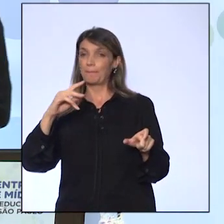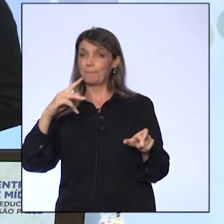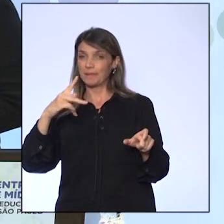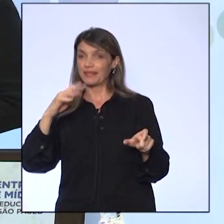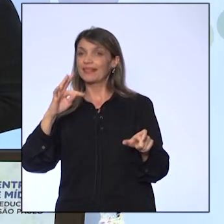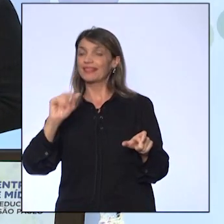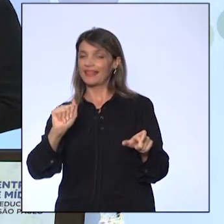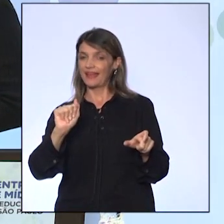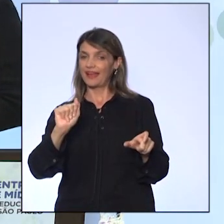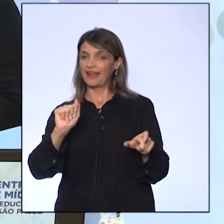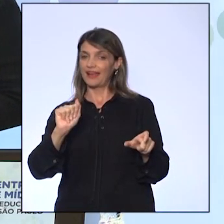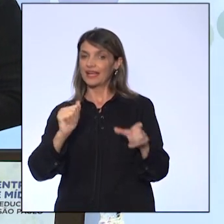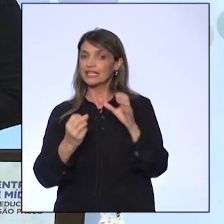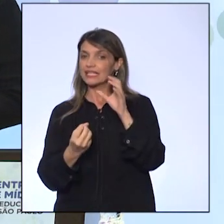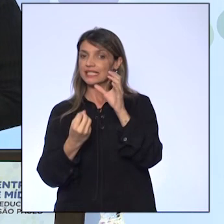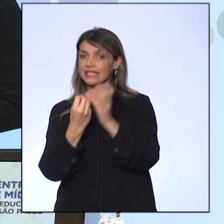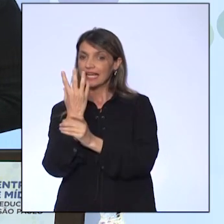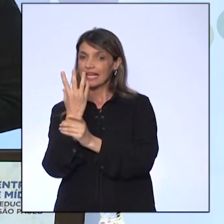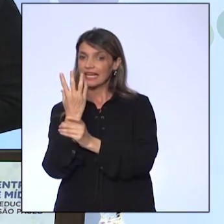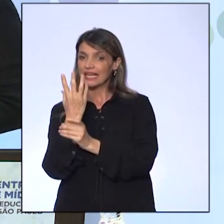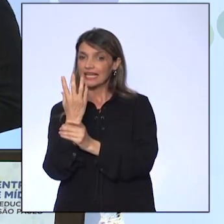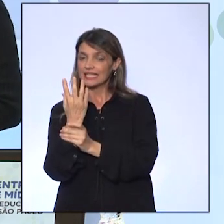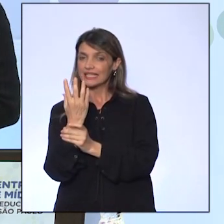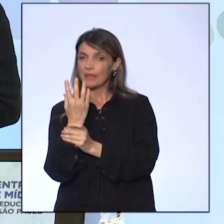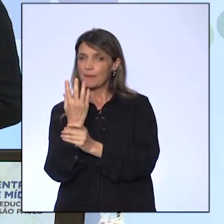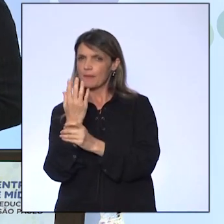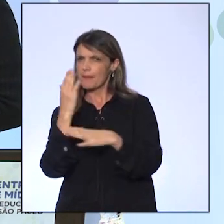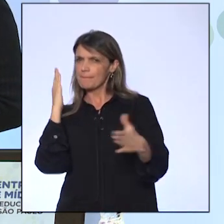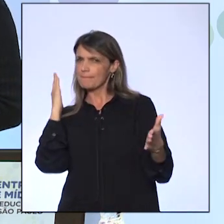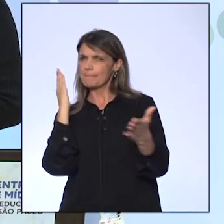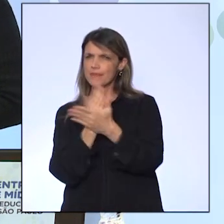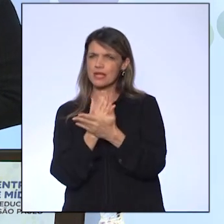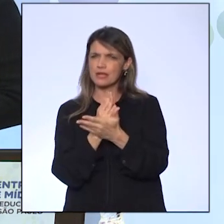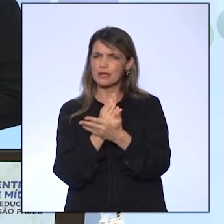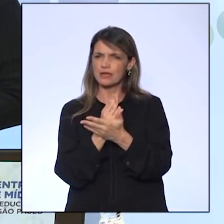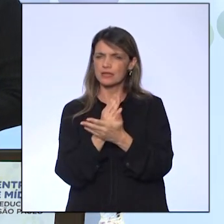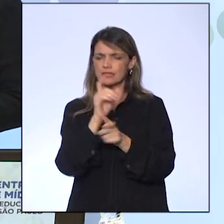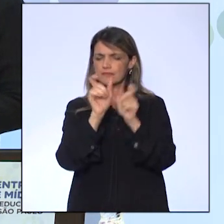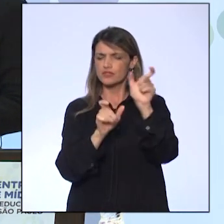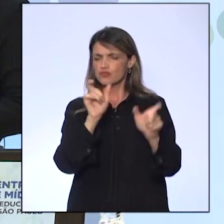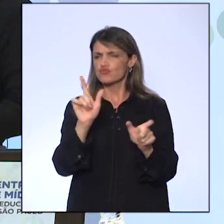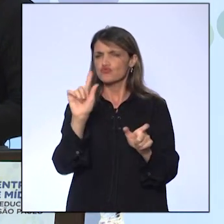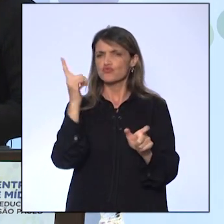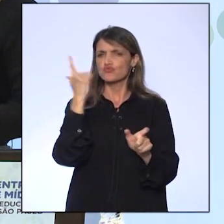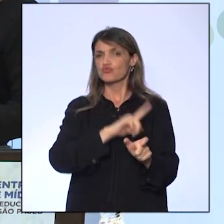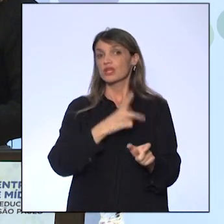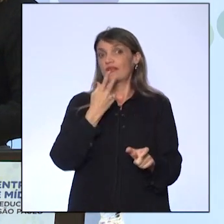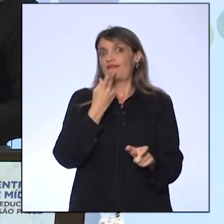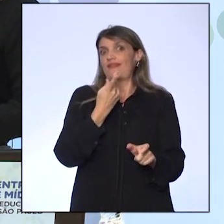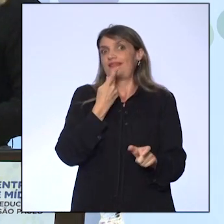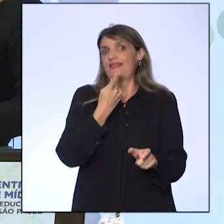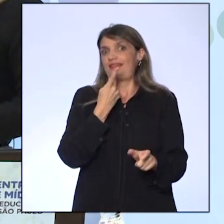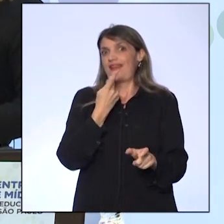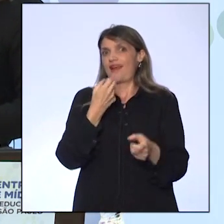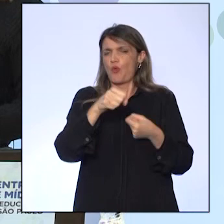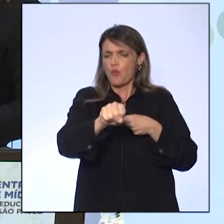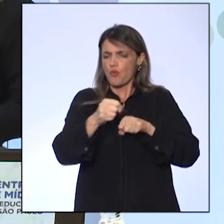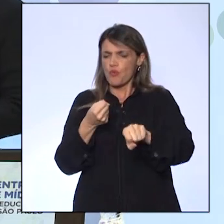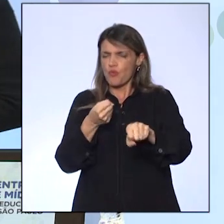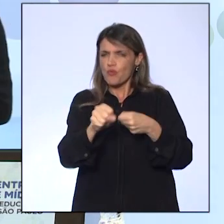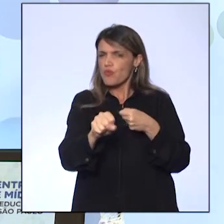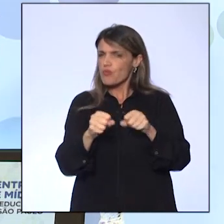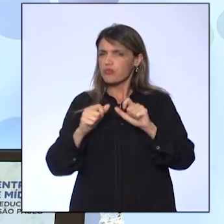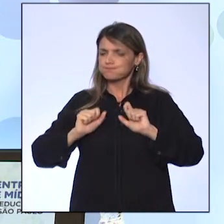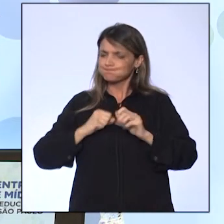criada para combater o silêncio, aquelas pessoas que não conseguem falar. Ela luta a favor